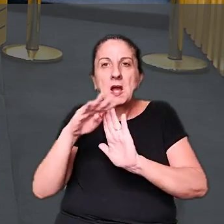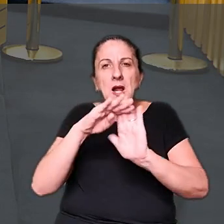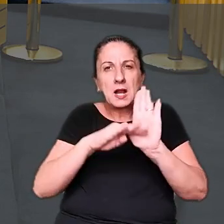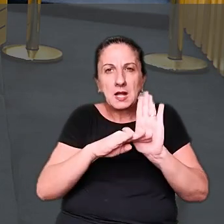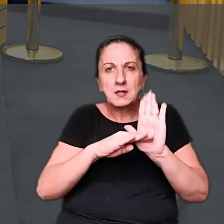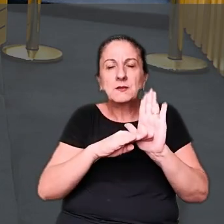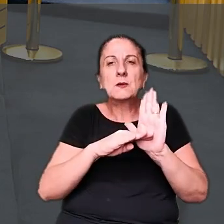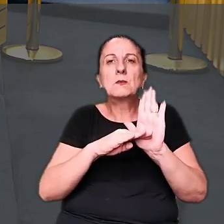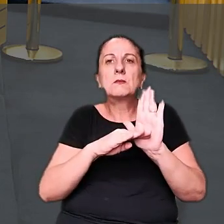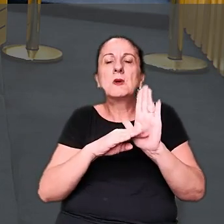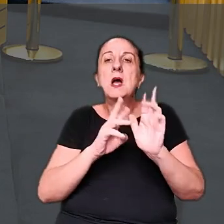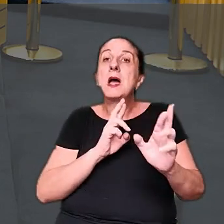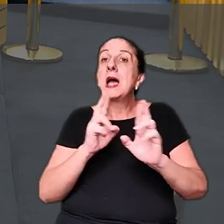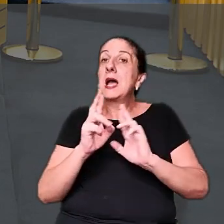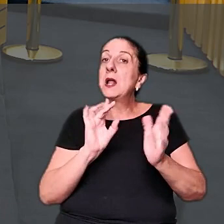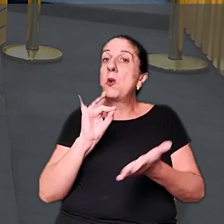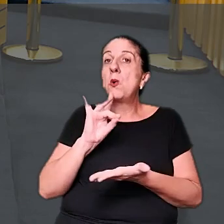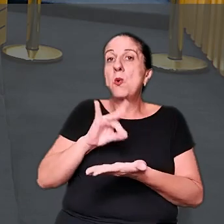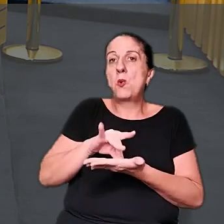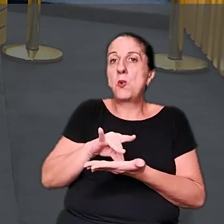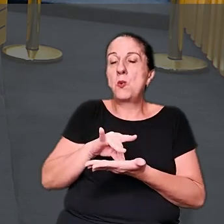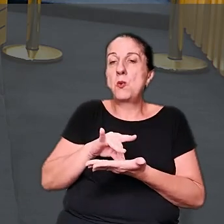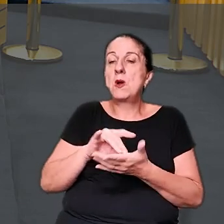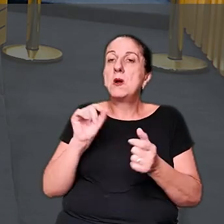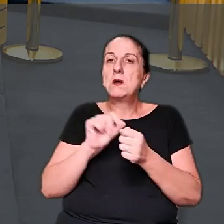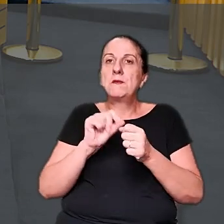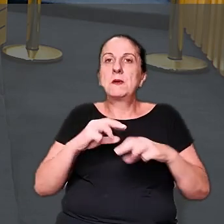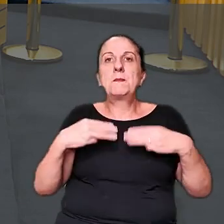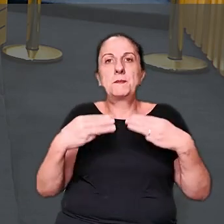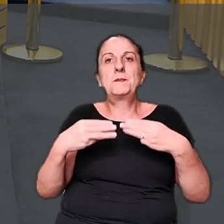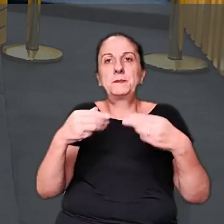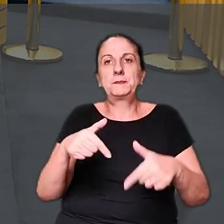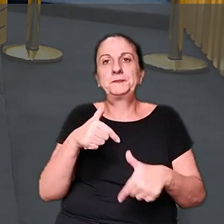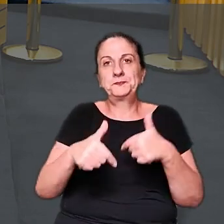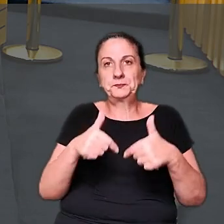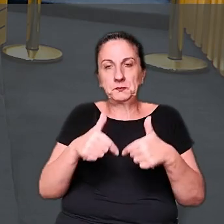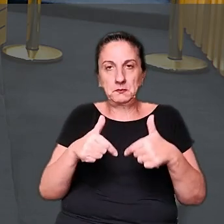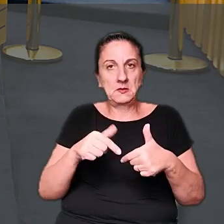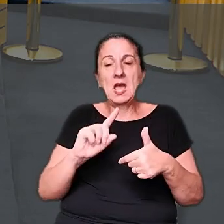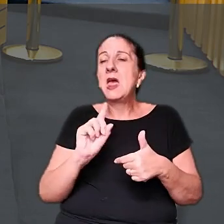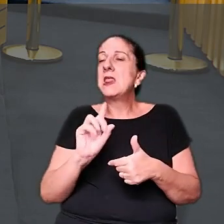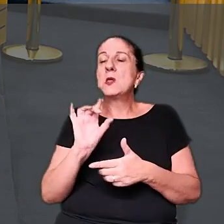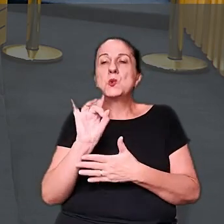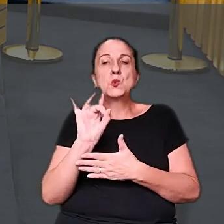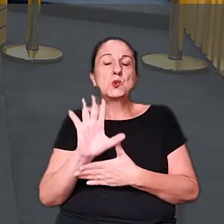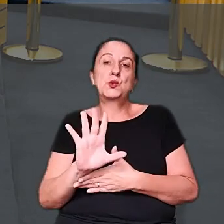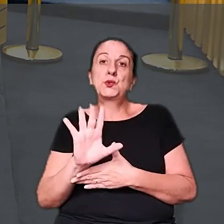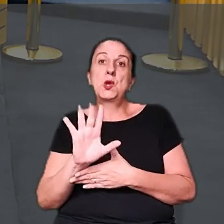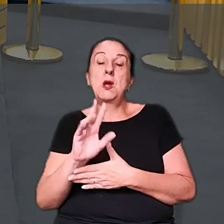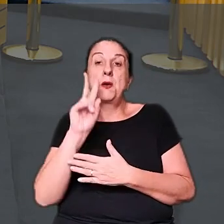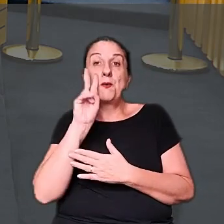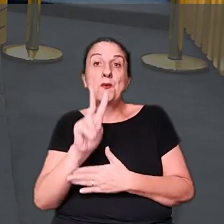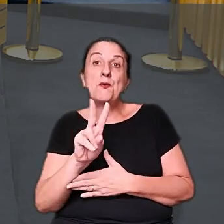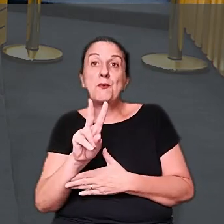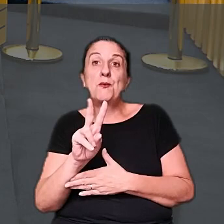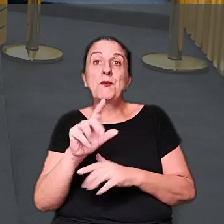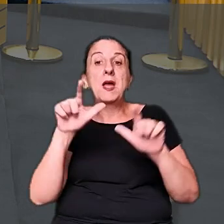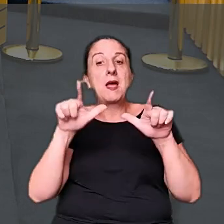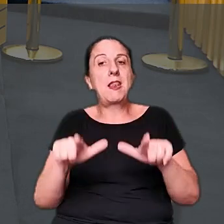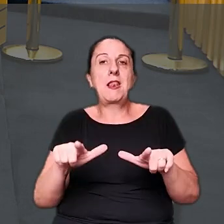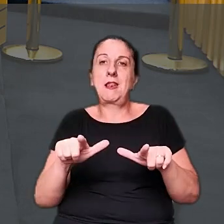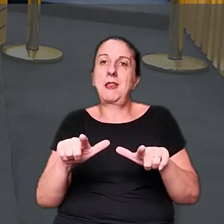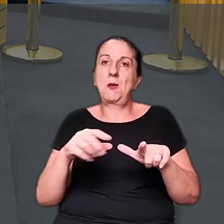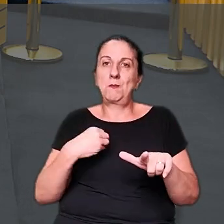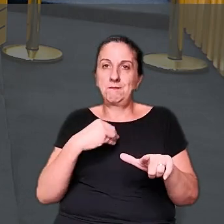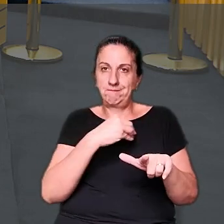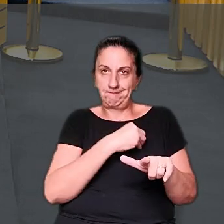parcela a classificação da atividade insalubre na relação oficial, elaborada pelo Ministério do Trabalho, não bastando apenas a constatação